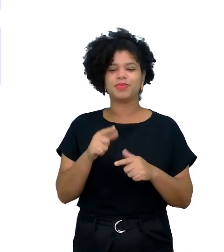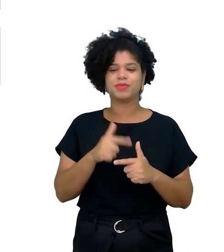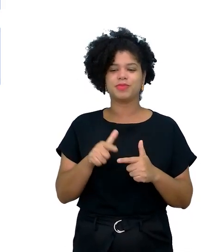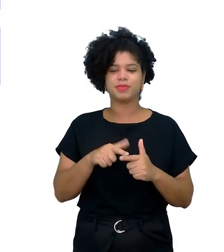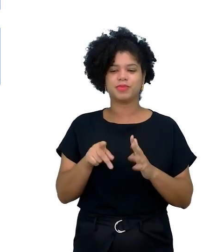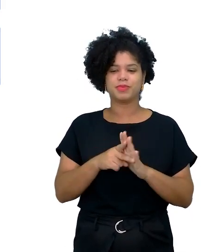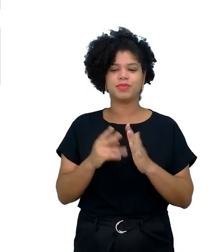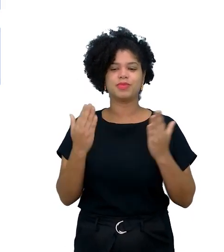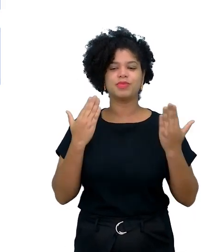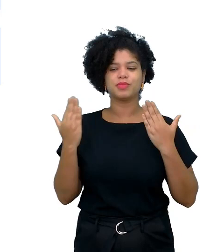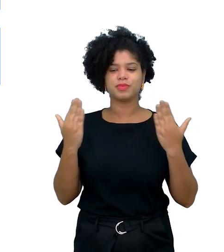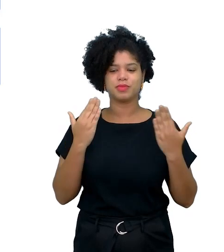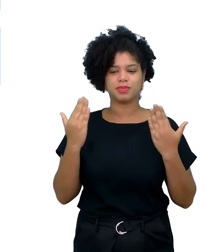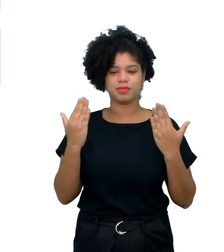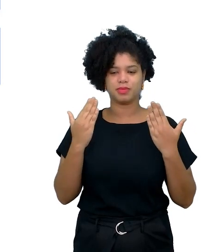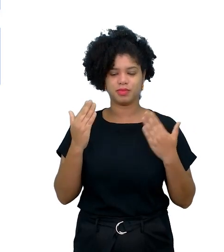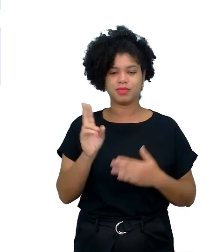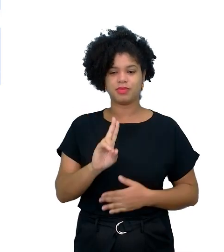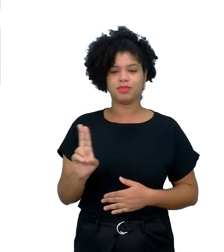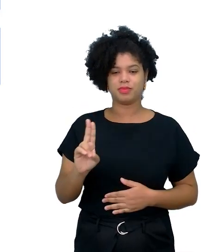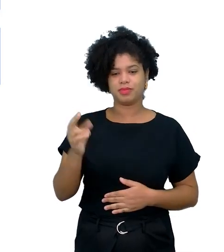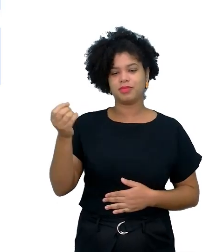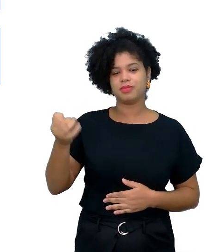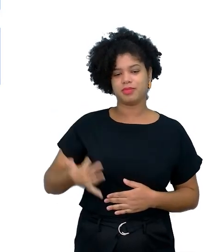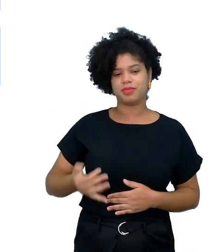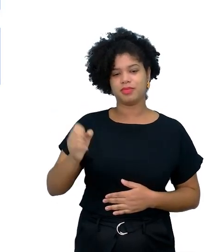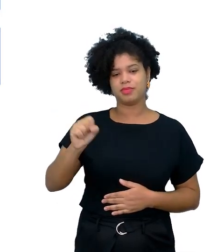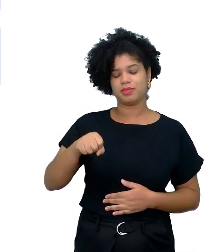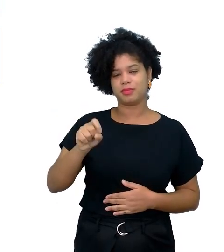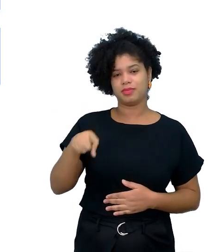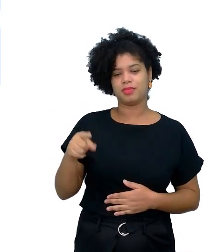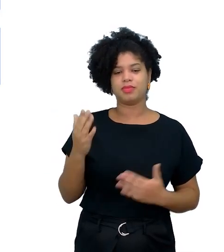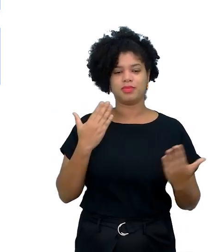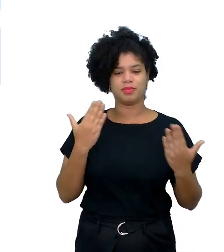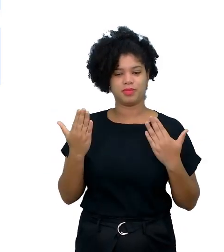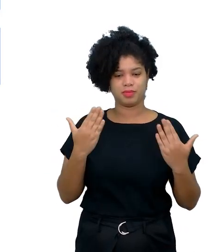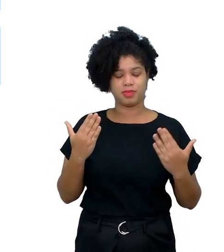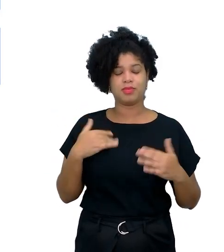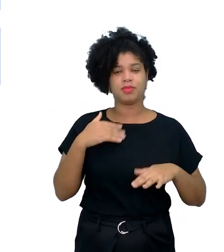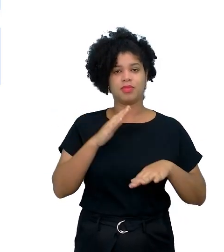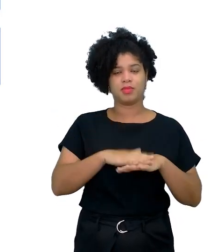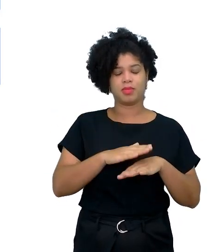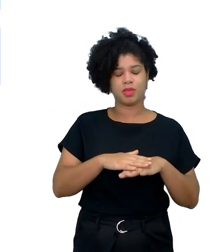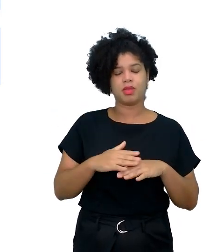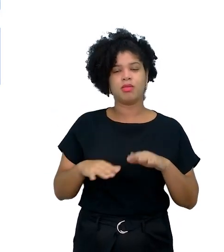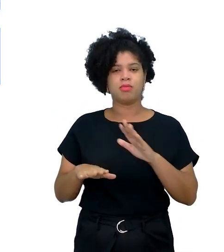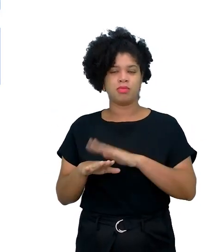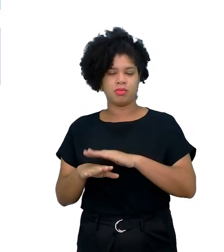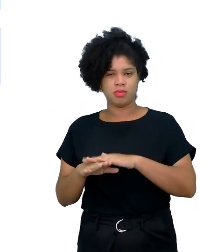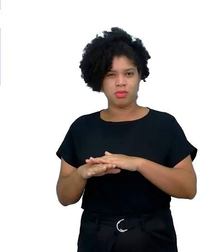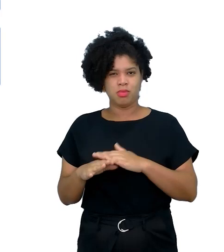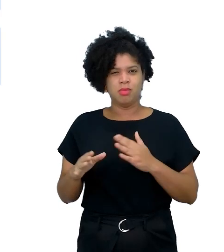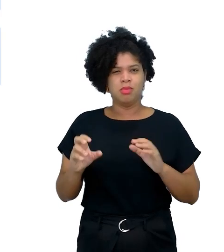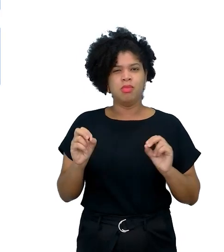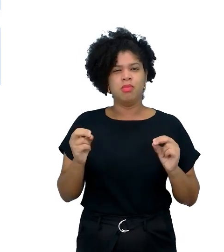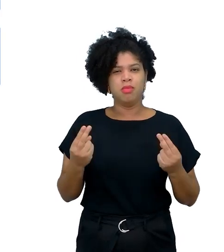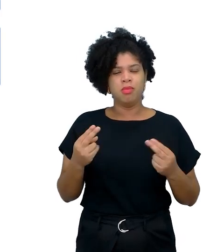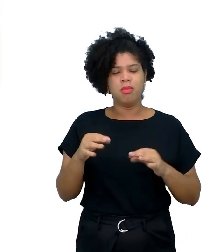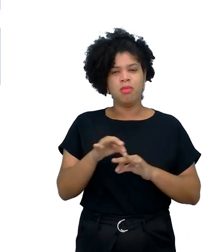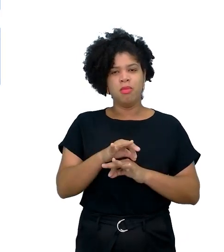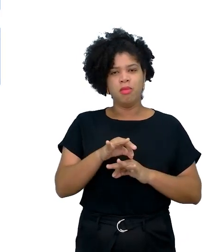de comparação, o próprio nome já diz tudo, há uma comparação entre as partes ou entre as